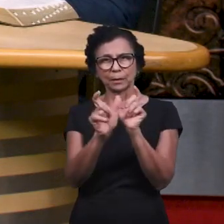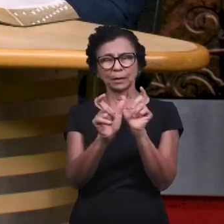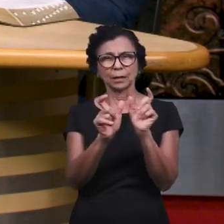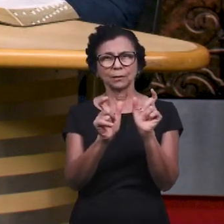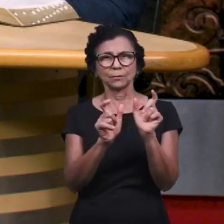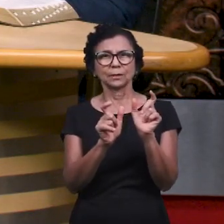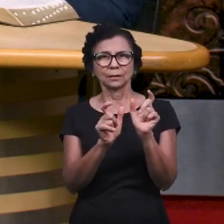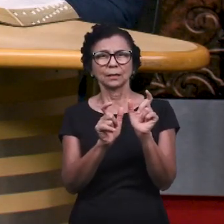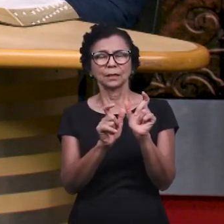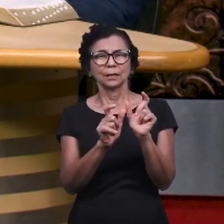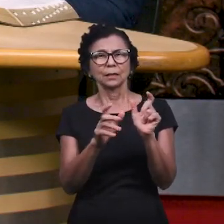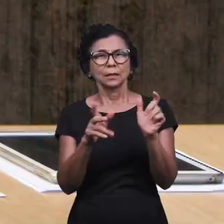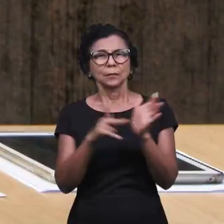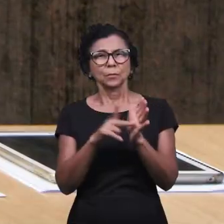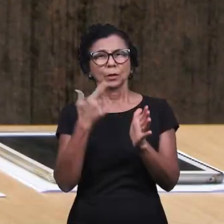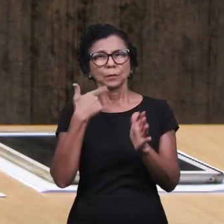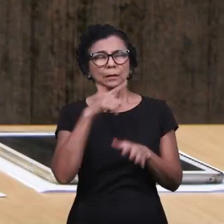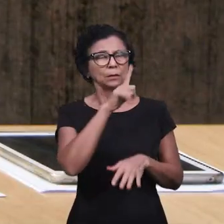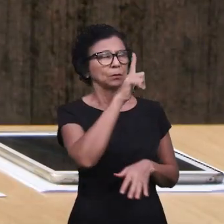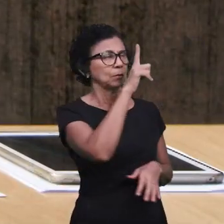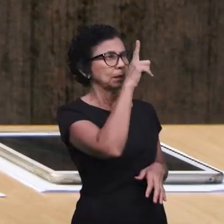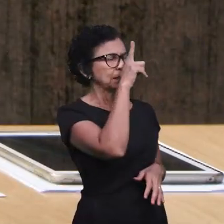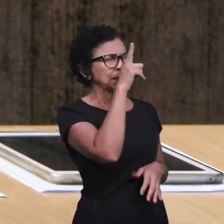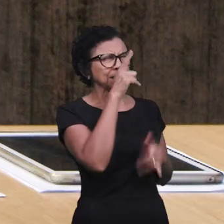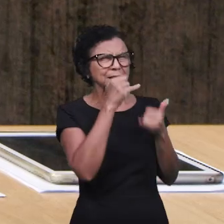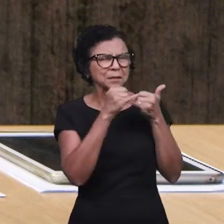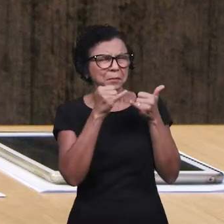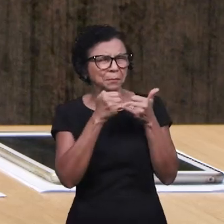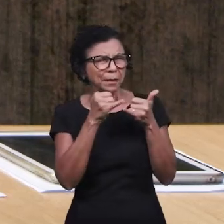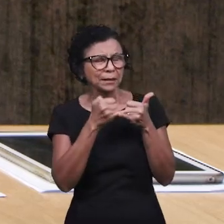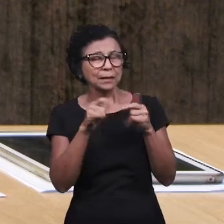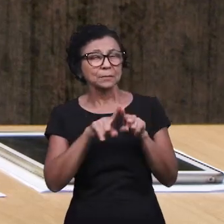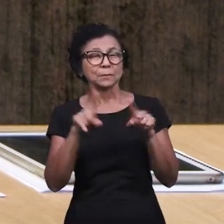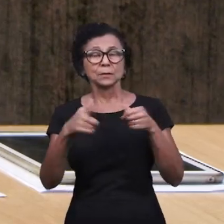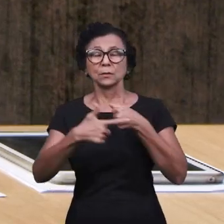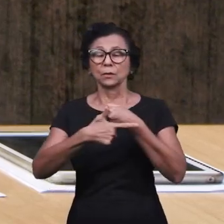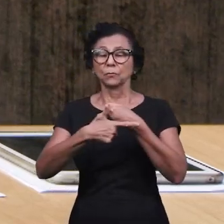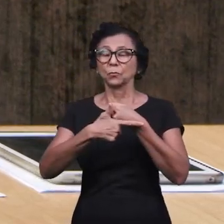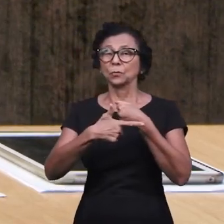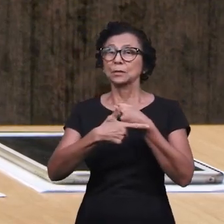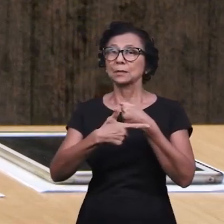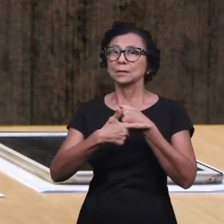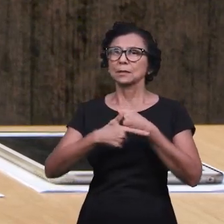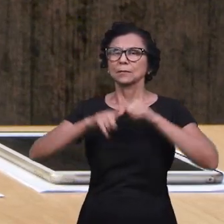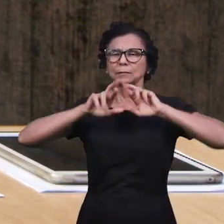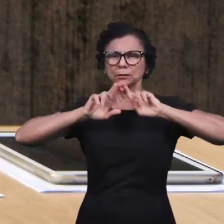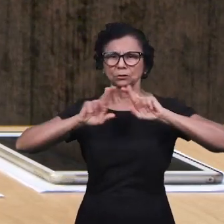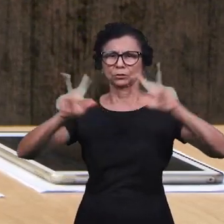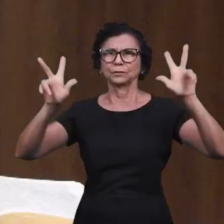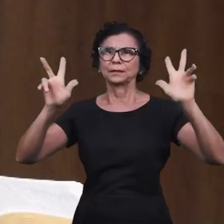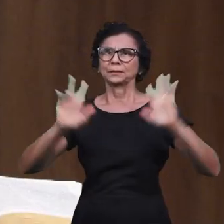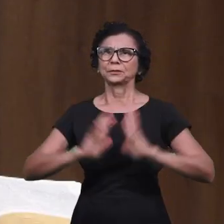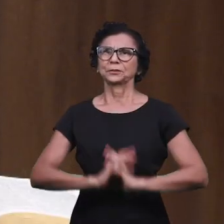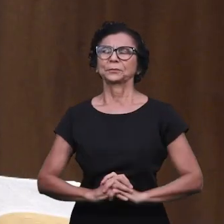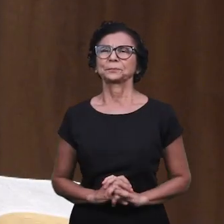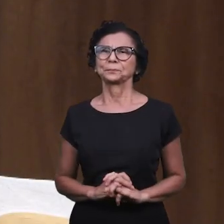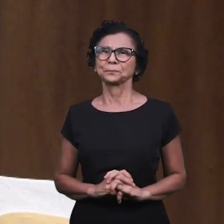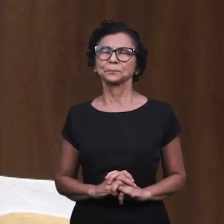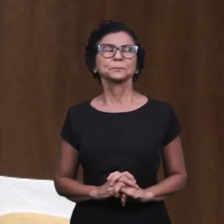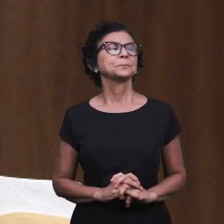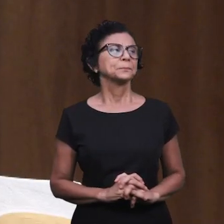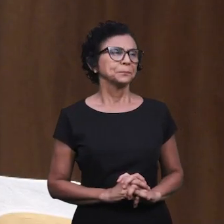da raiz, a função está bem determinada e bem dividida. Exatamente,